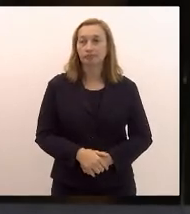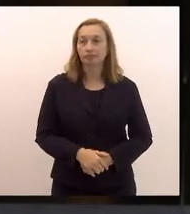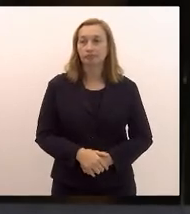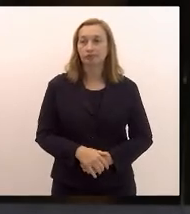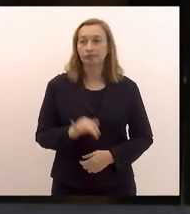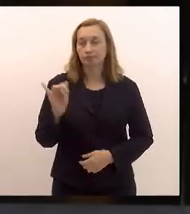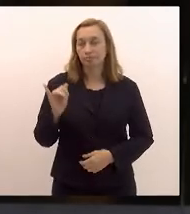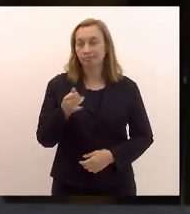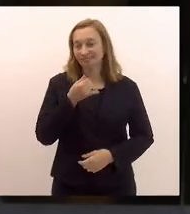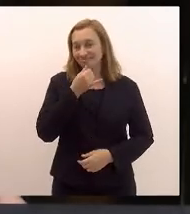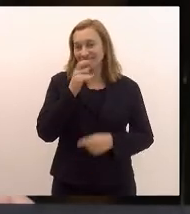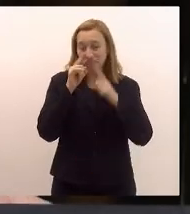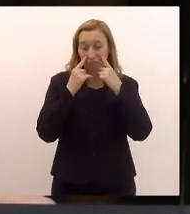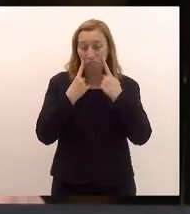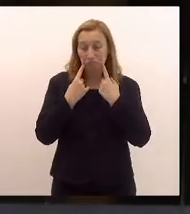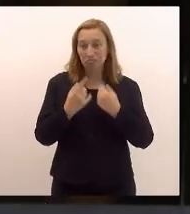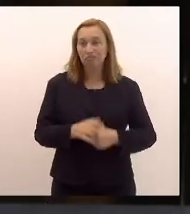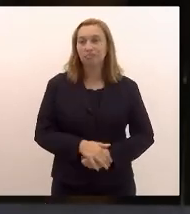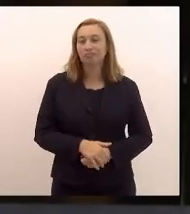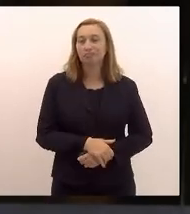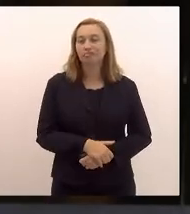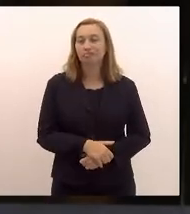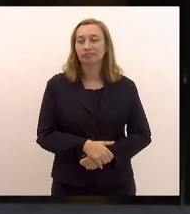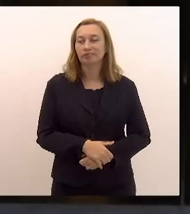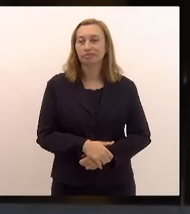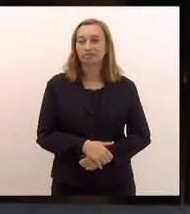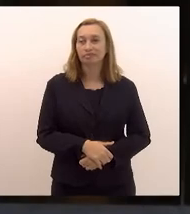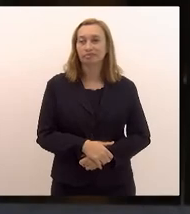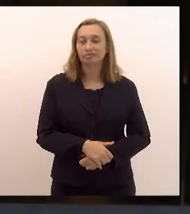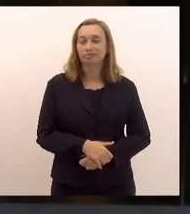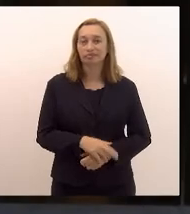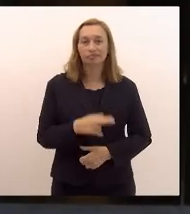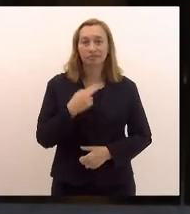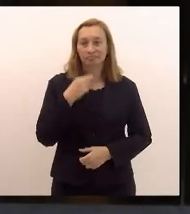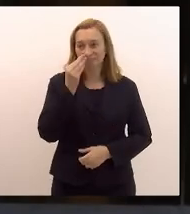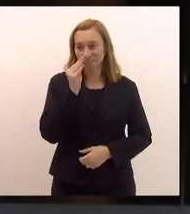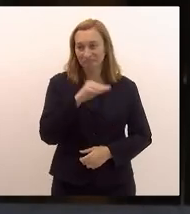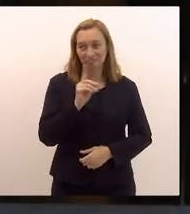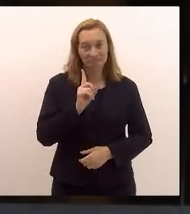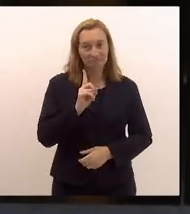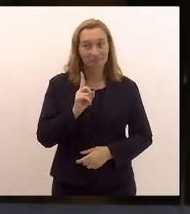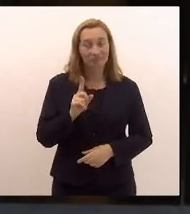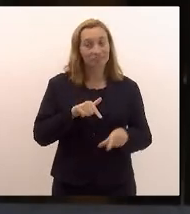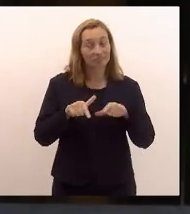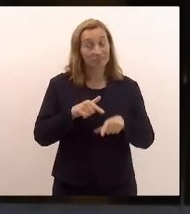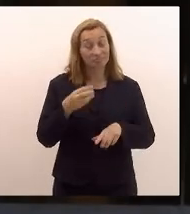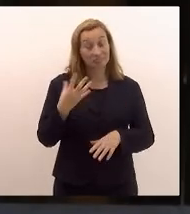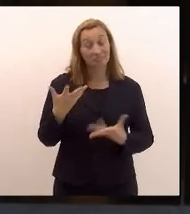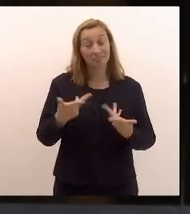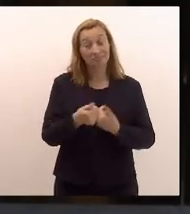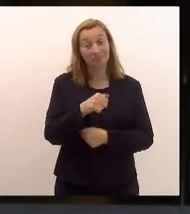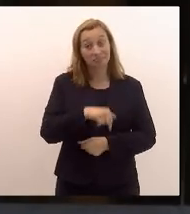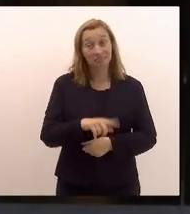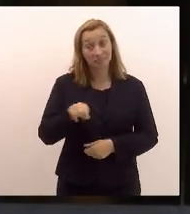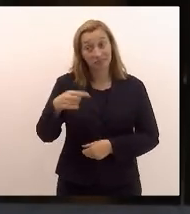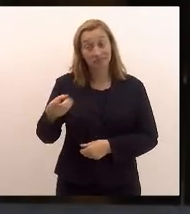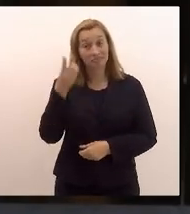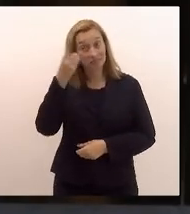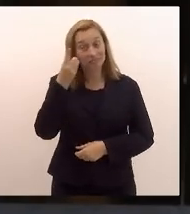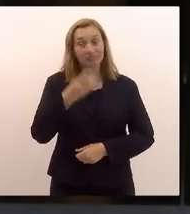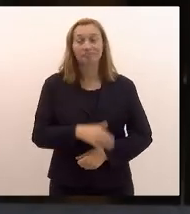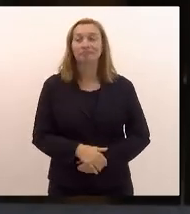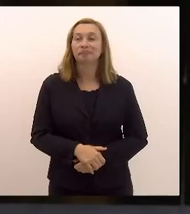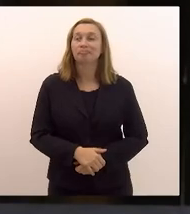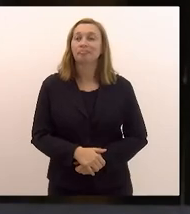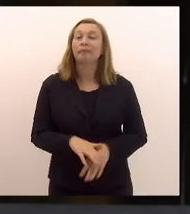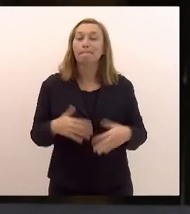aqui chorando Hilton posso maltratá-la da Mônica tem um trabalho bacana aqui como as demais deputados